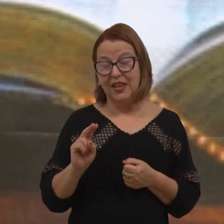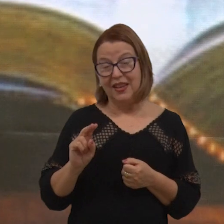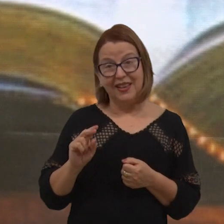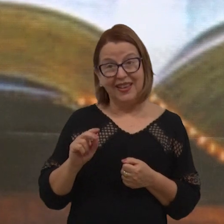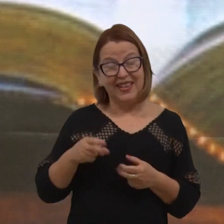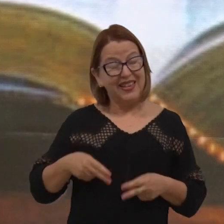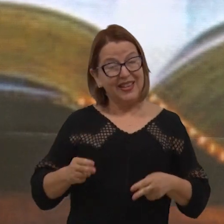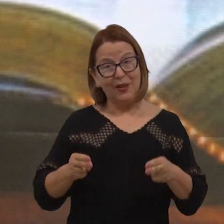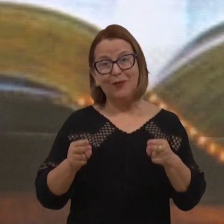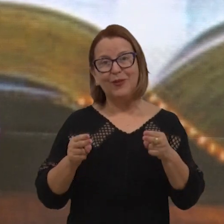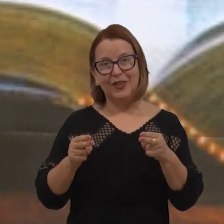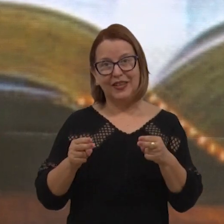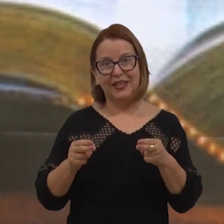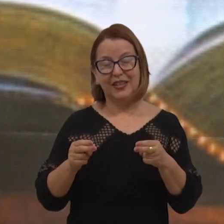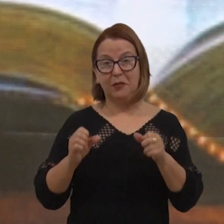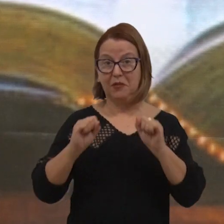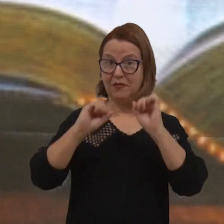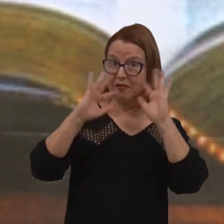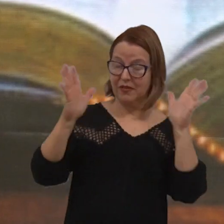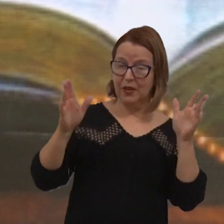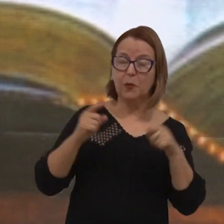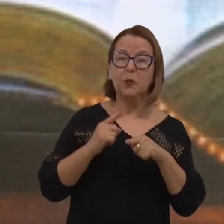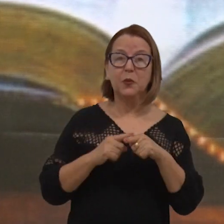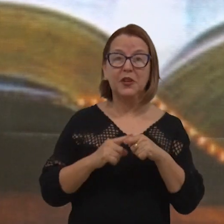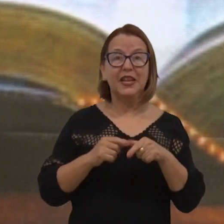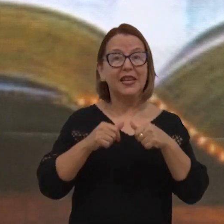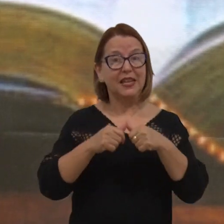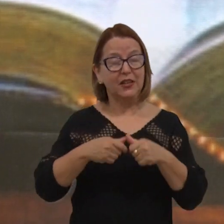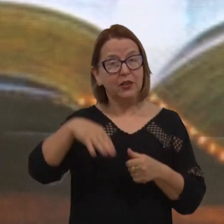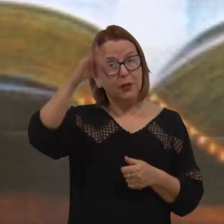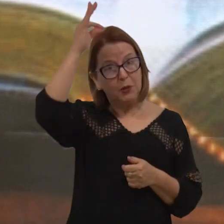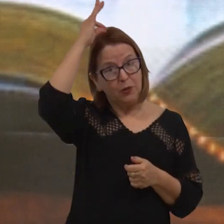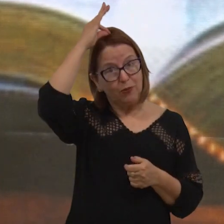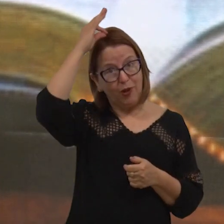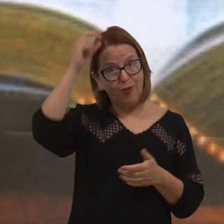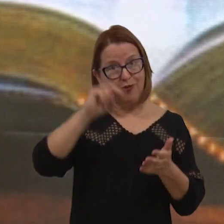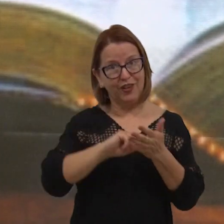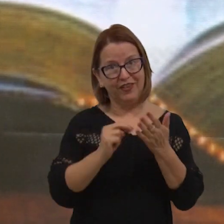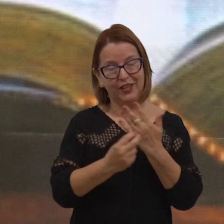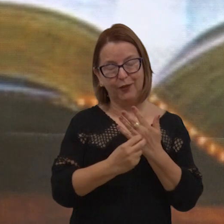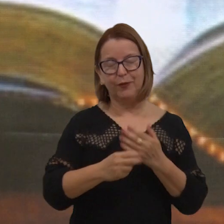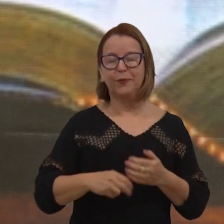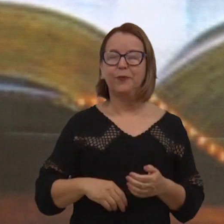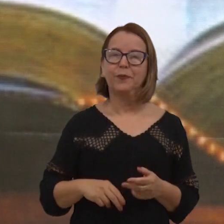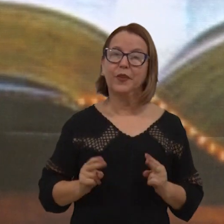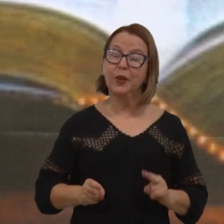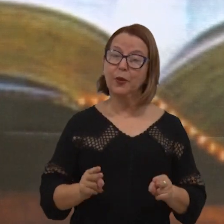irmão. Isso é invisível. Aí ele continua assim,